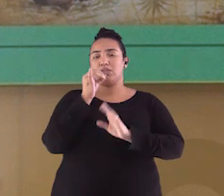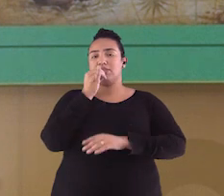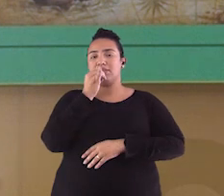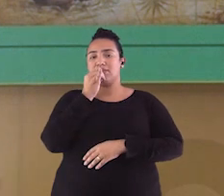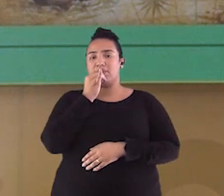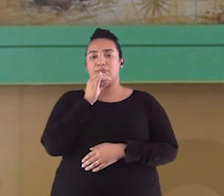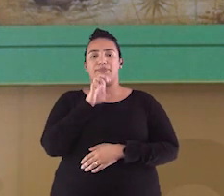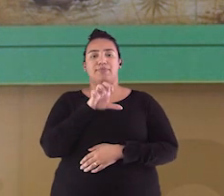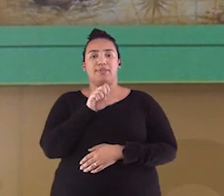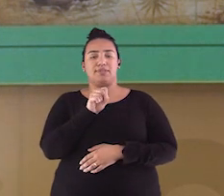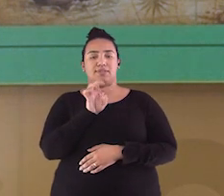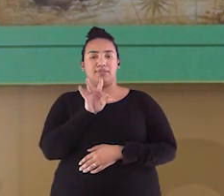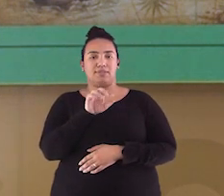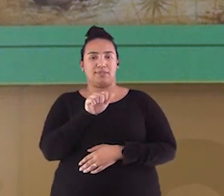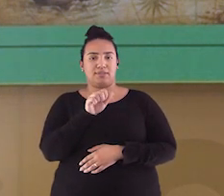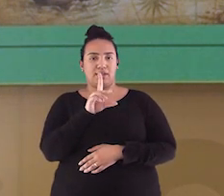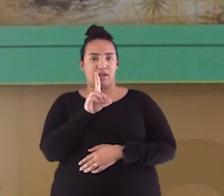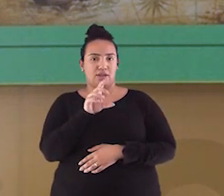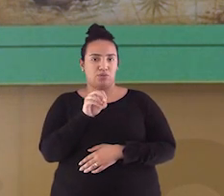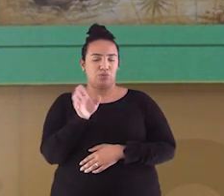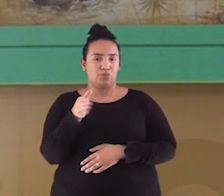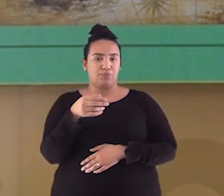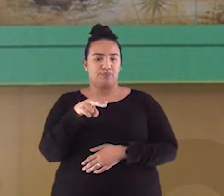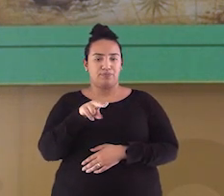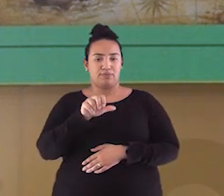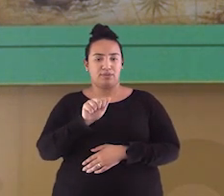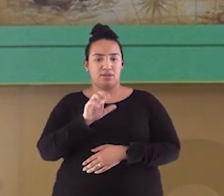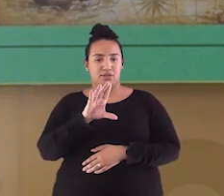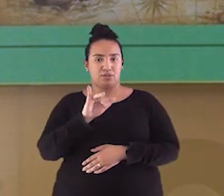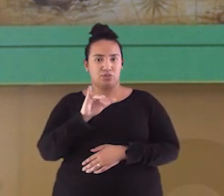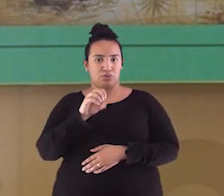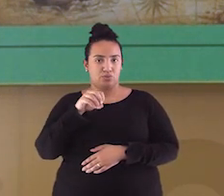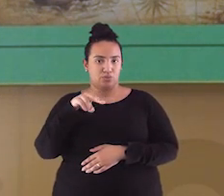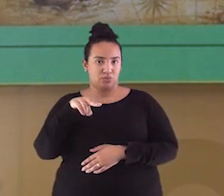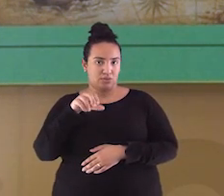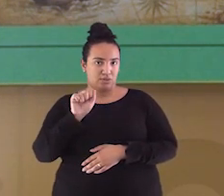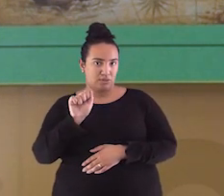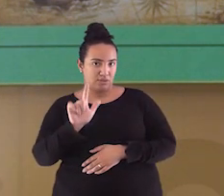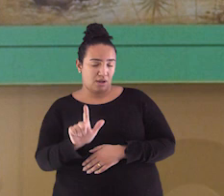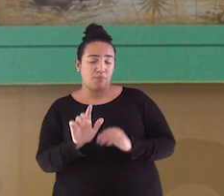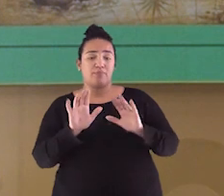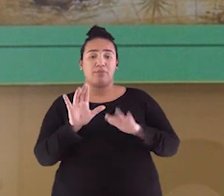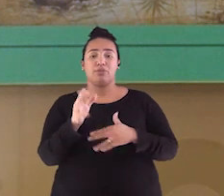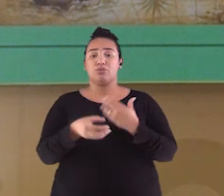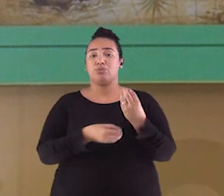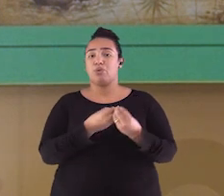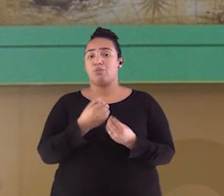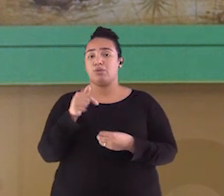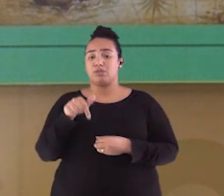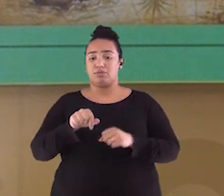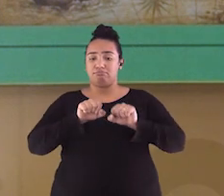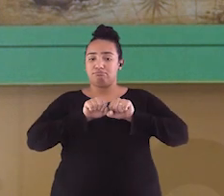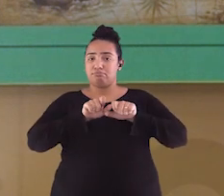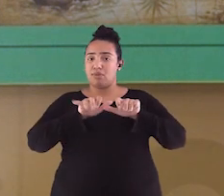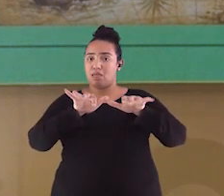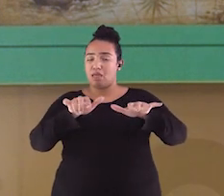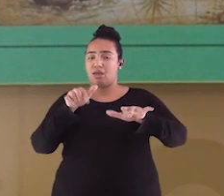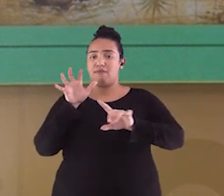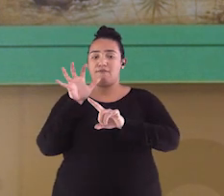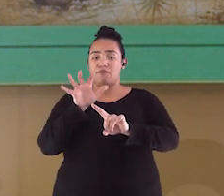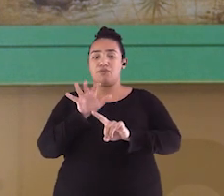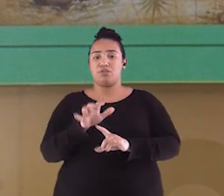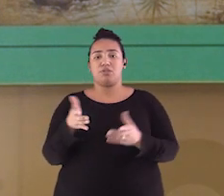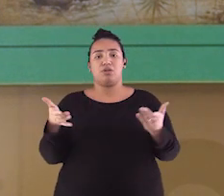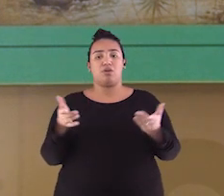era assim chamado no Ocidente, mas que devido à expansão colonial e à forte influência, tornou-se